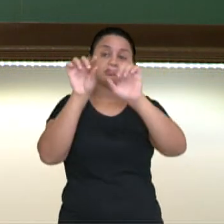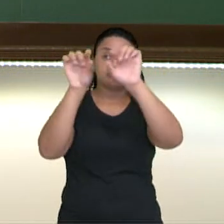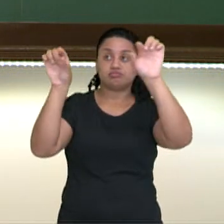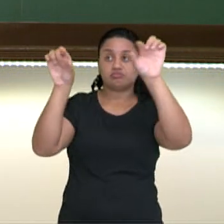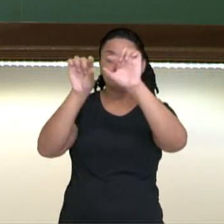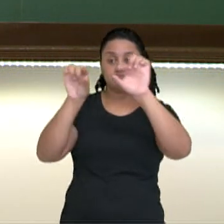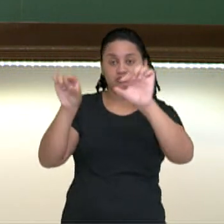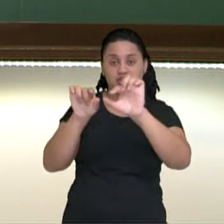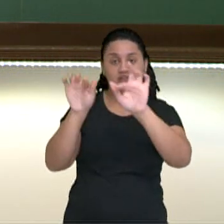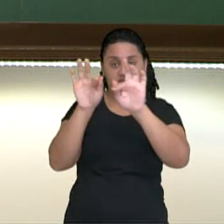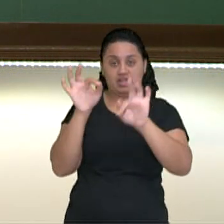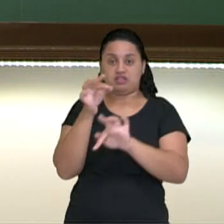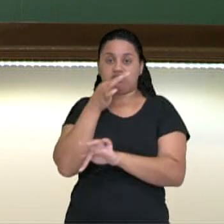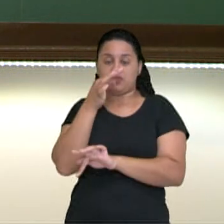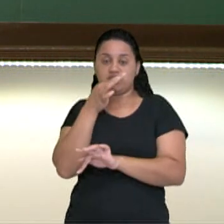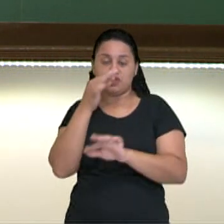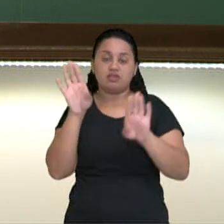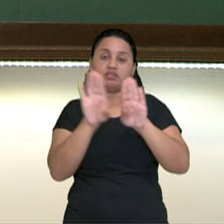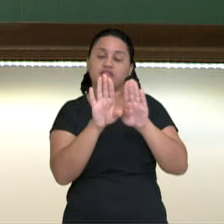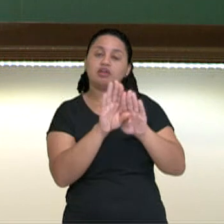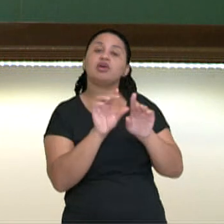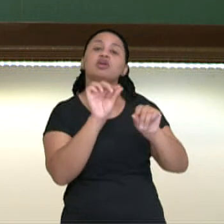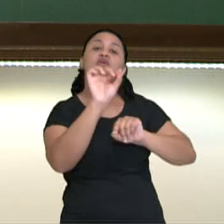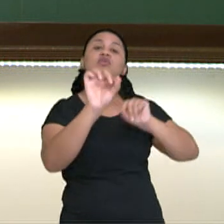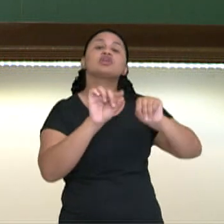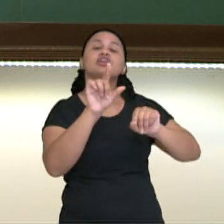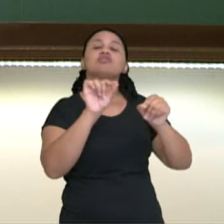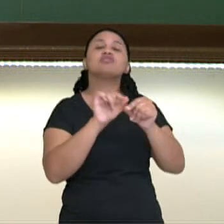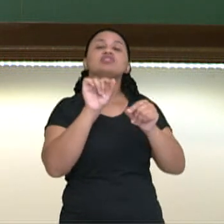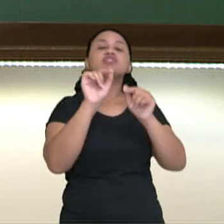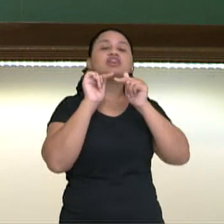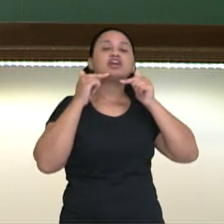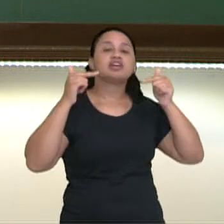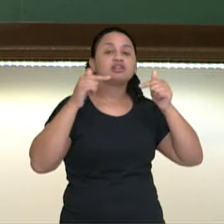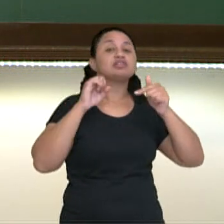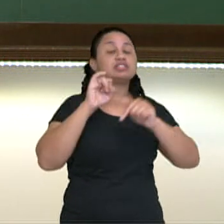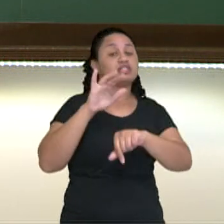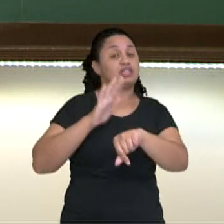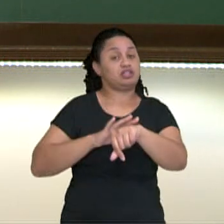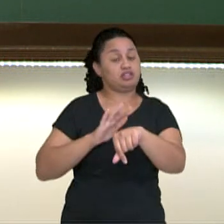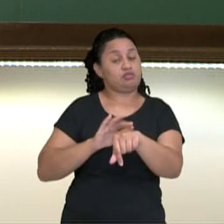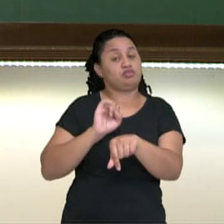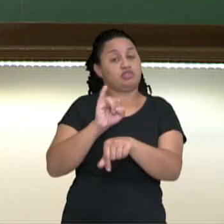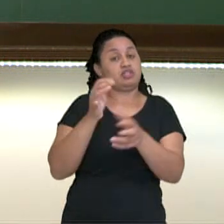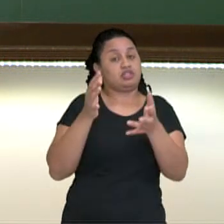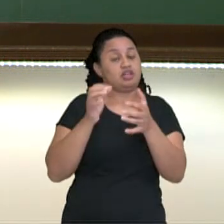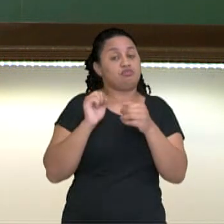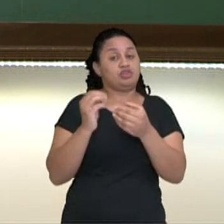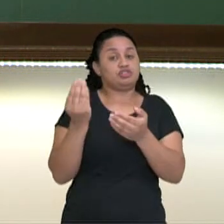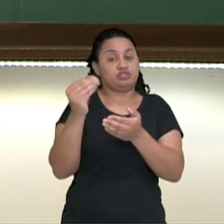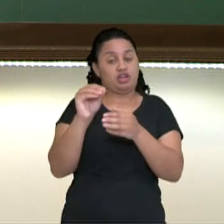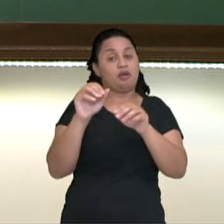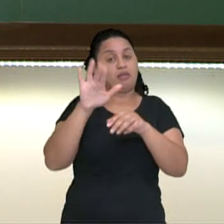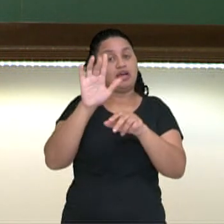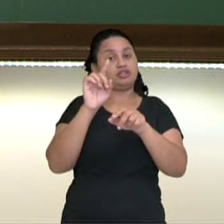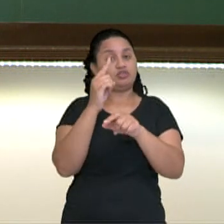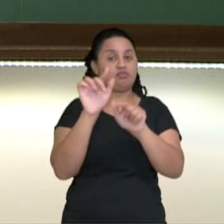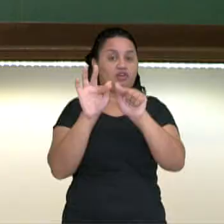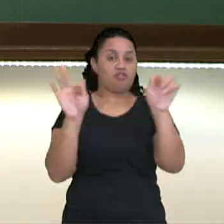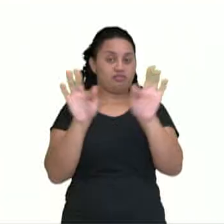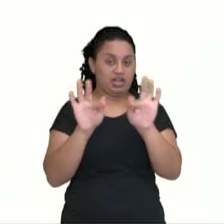expressão de opinião e coloque o que te faz rir. Se der tempo e você quiser, você pode fazer mais de uma